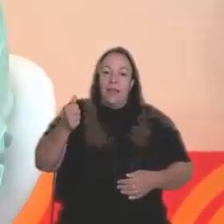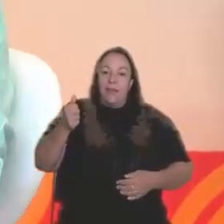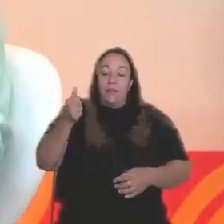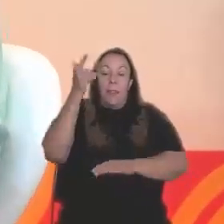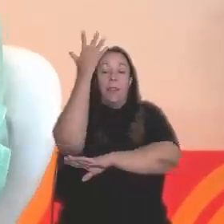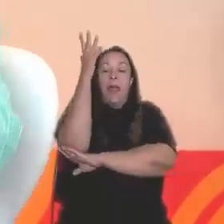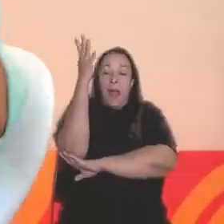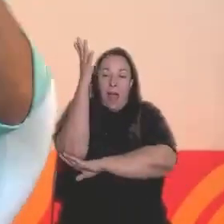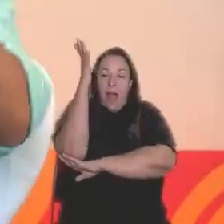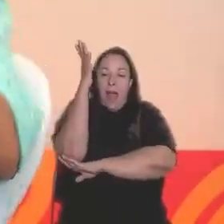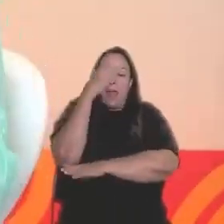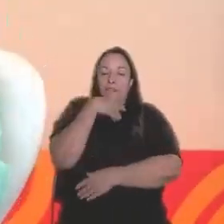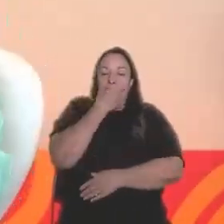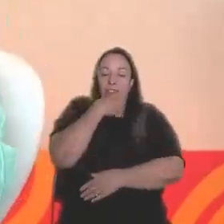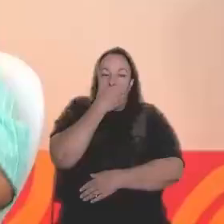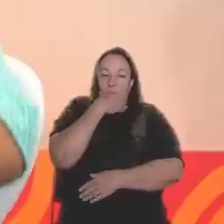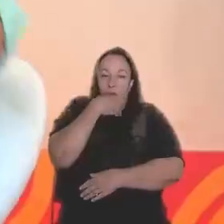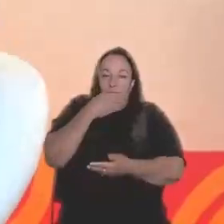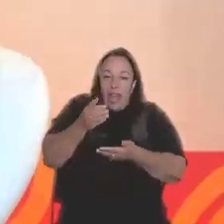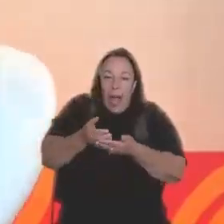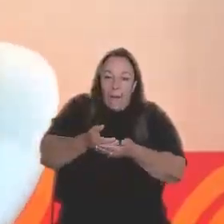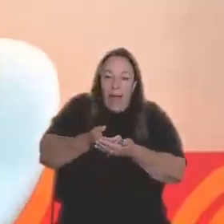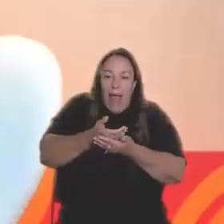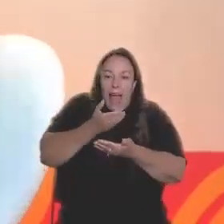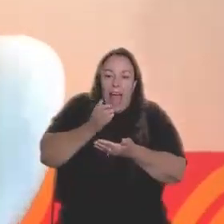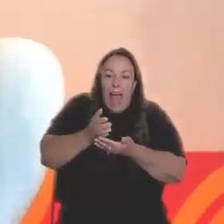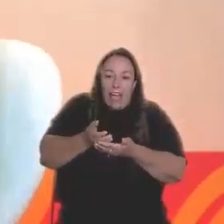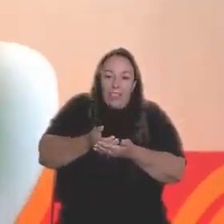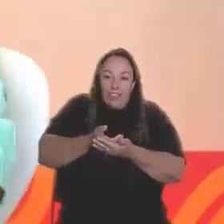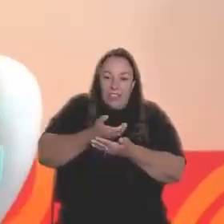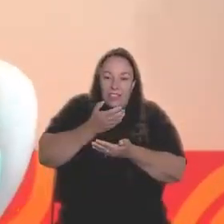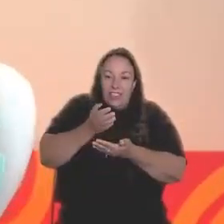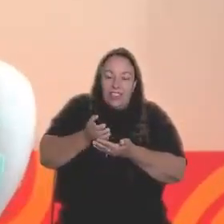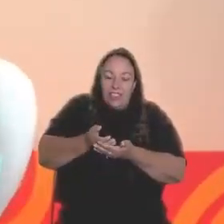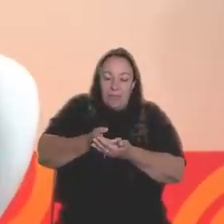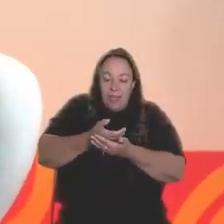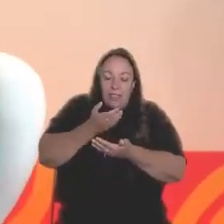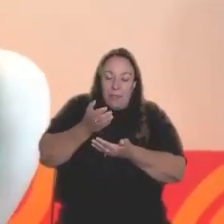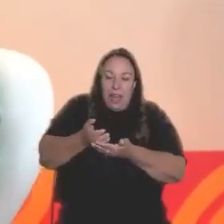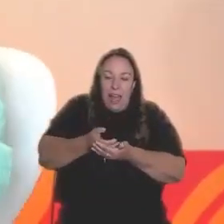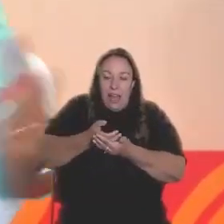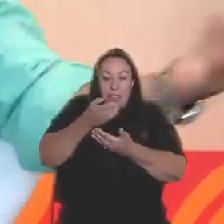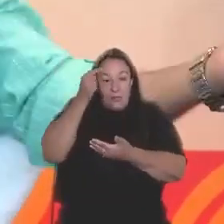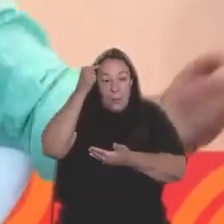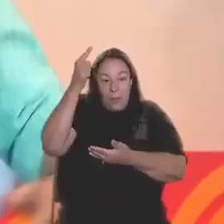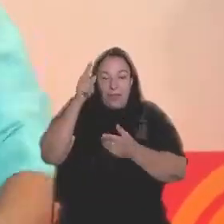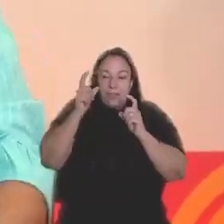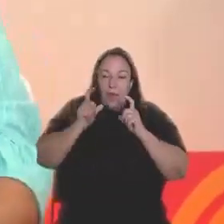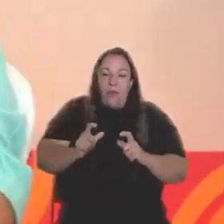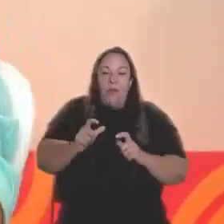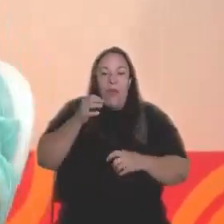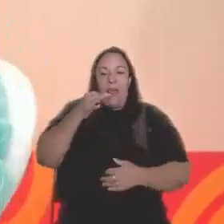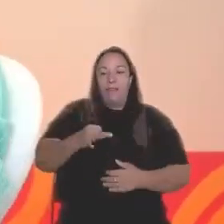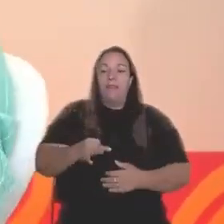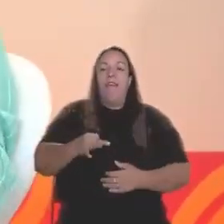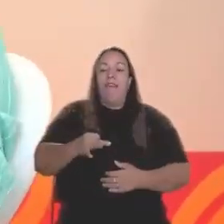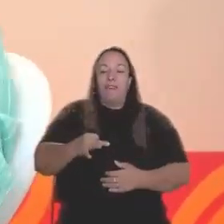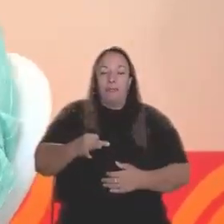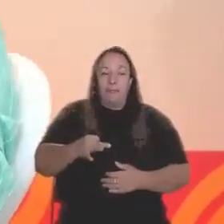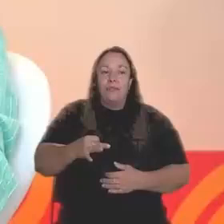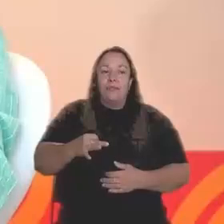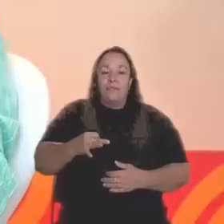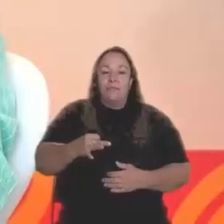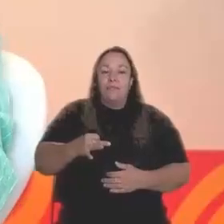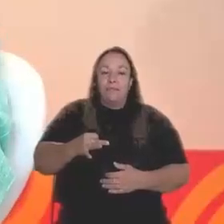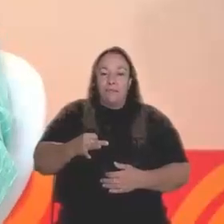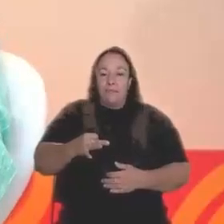vai dar problema, né? Ali não pode ser o abacate, mas vamos pensar um lugar para plantar o pé de abacate. Então, a gente tem até essas brincadeiras, sabe, Guto, que